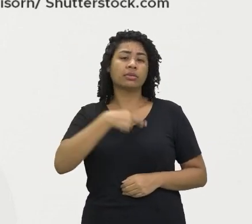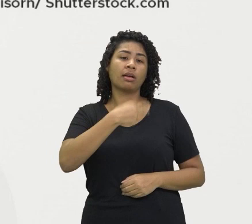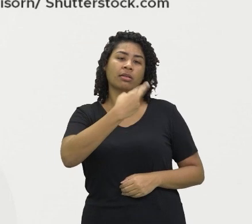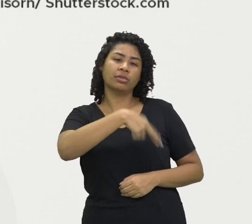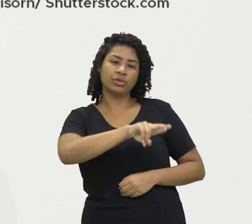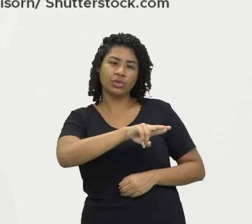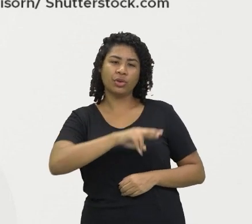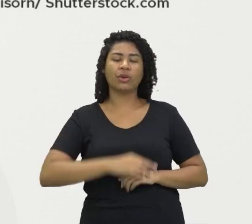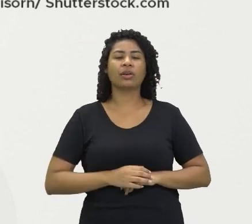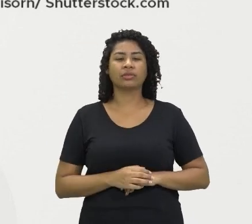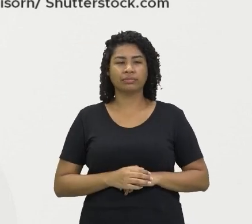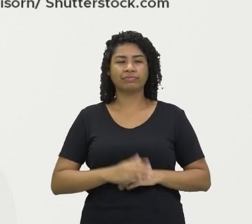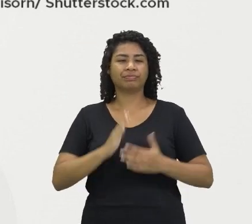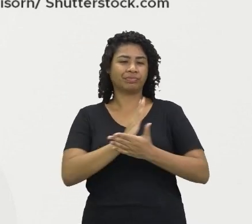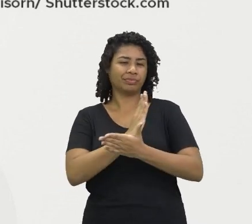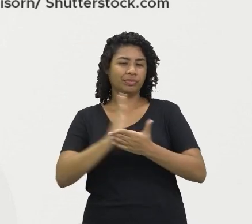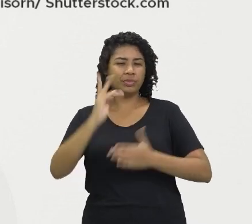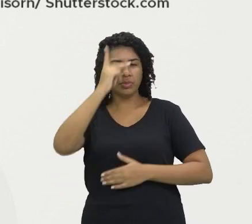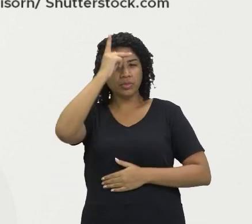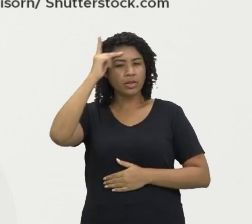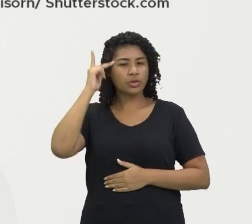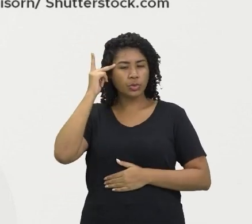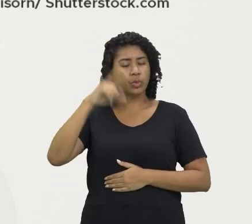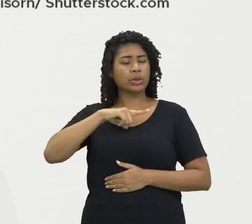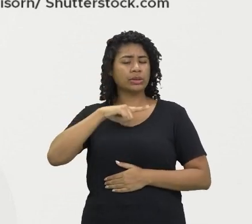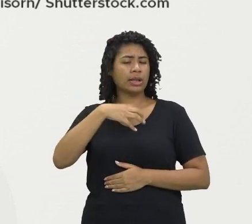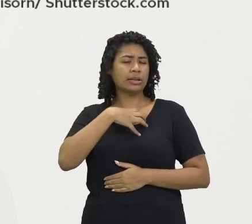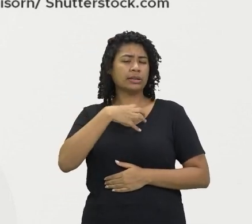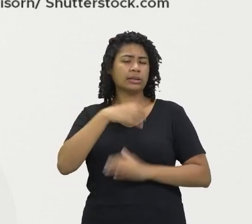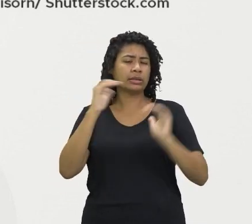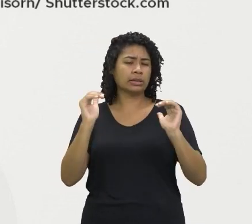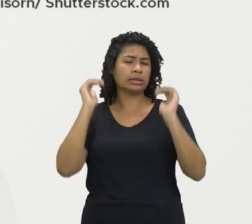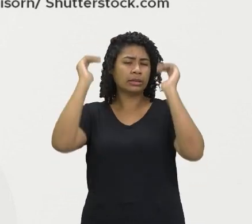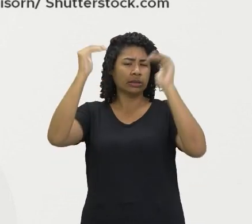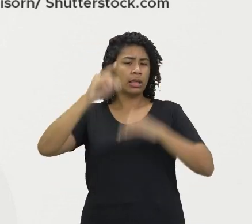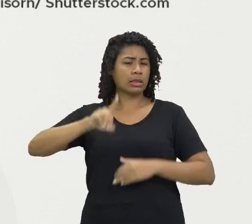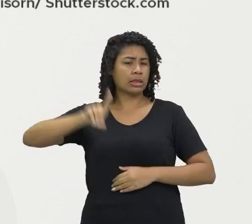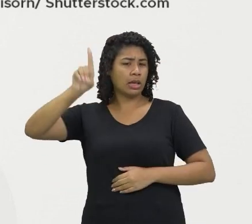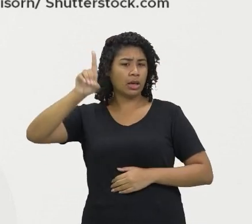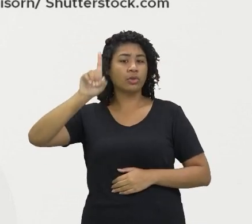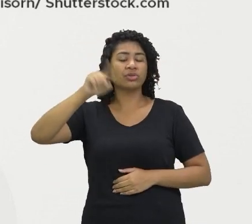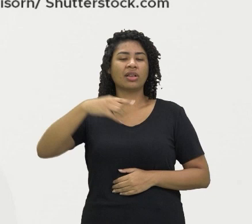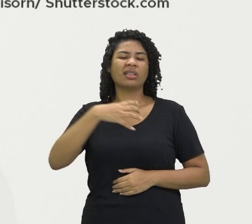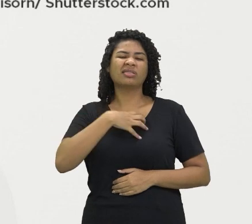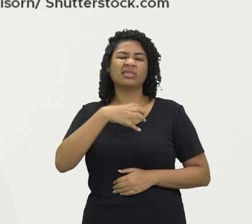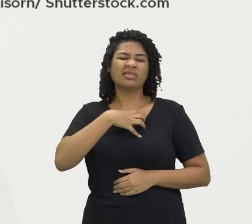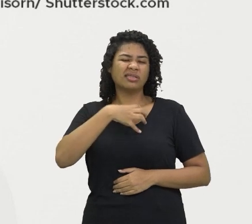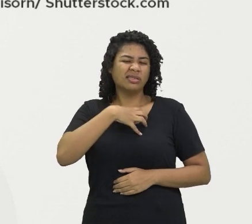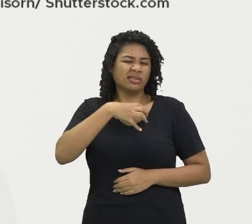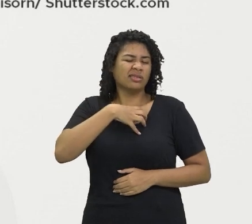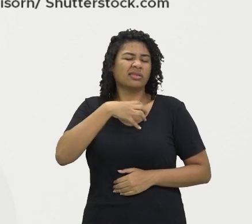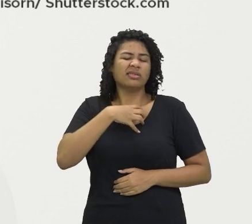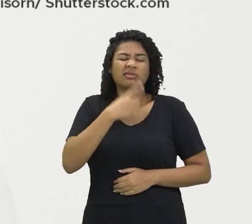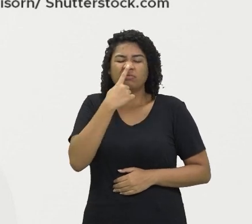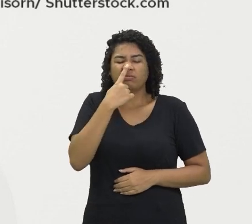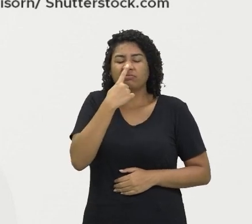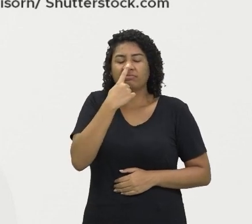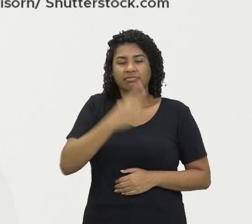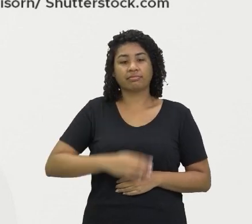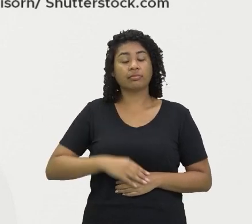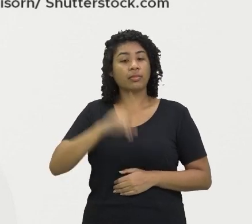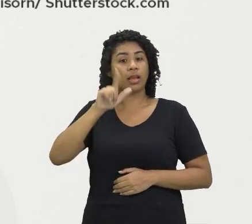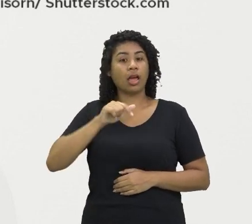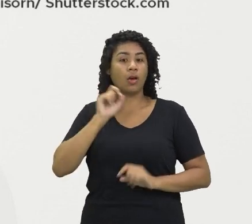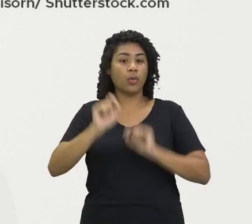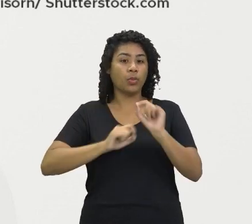pessoas, mas tem uma dimensão mais afetiva. Então, nós podemos dizer que mística é tudo aquilo que